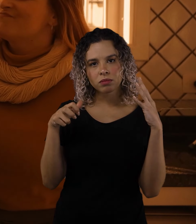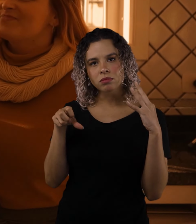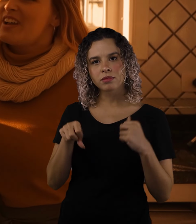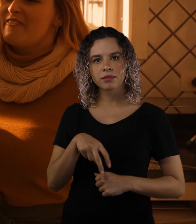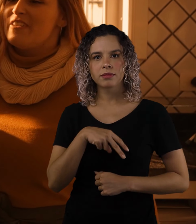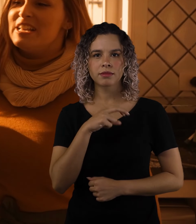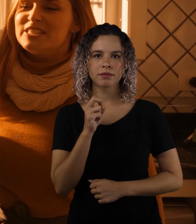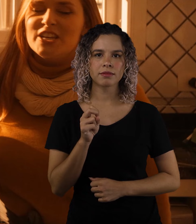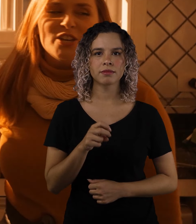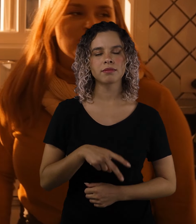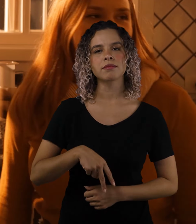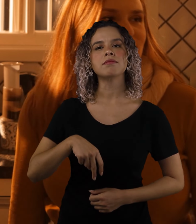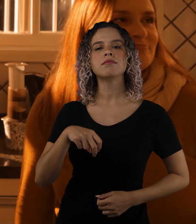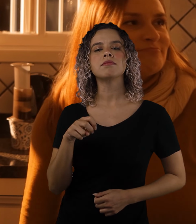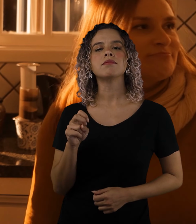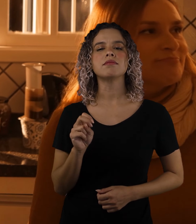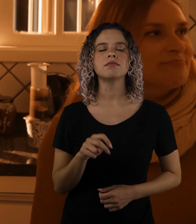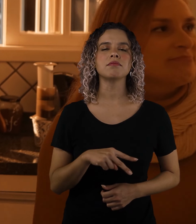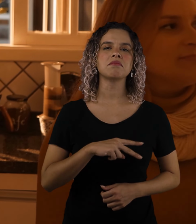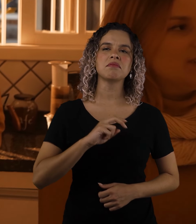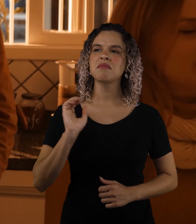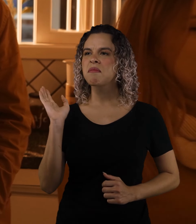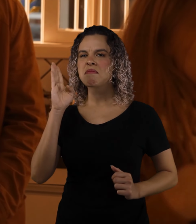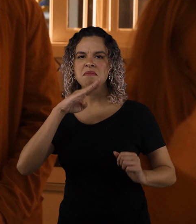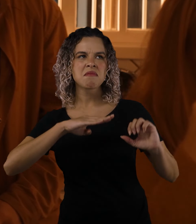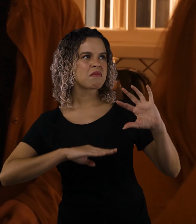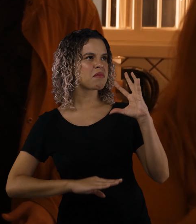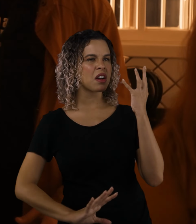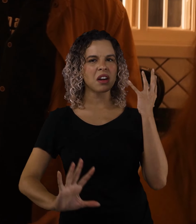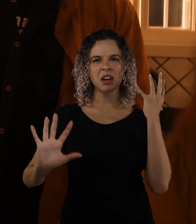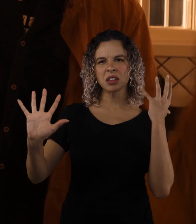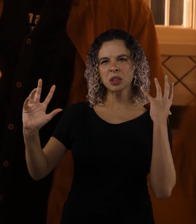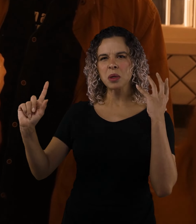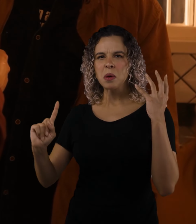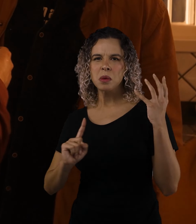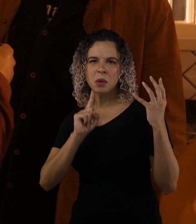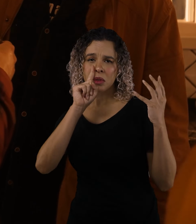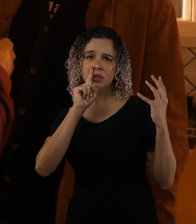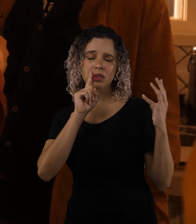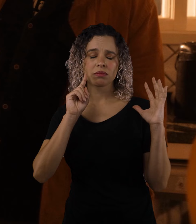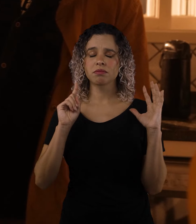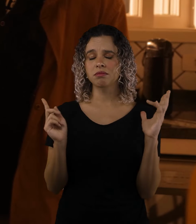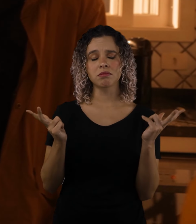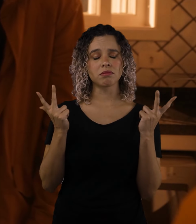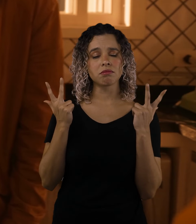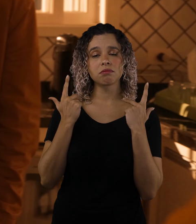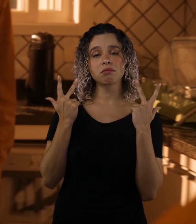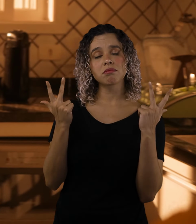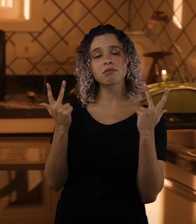que vai servindo nossos amigos. And I fear no evil, because